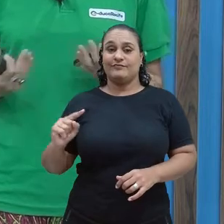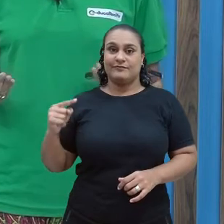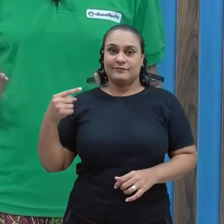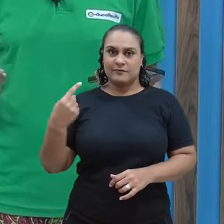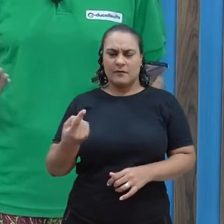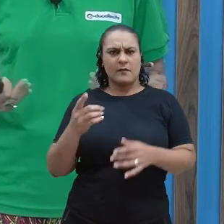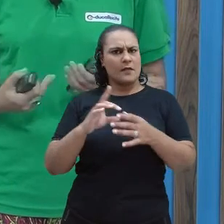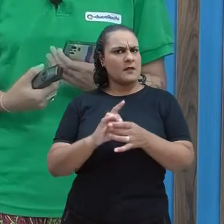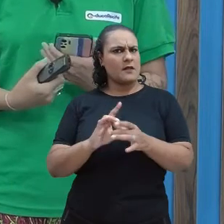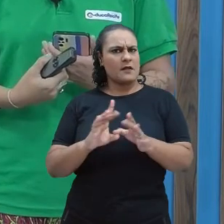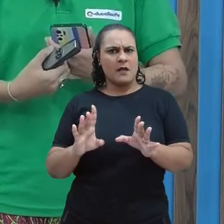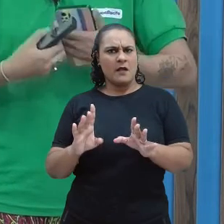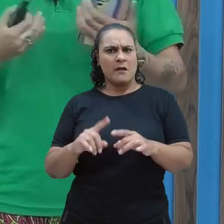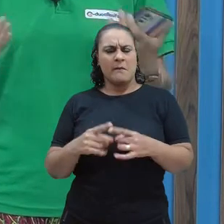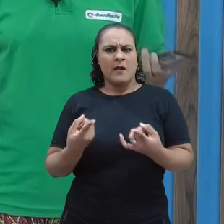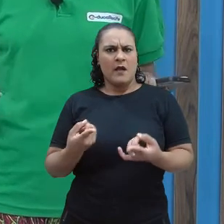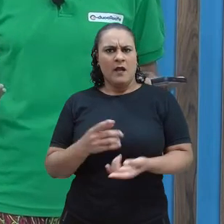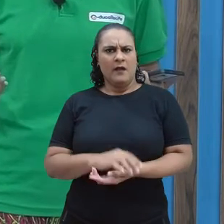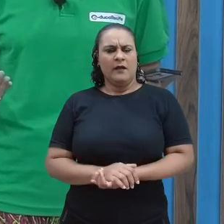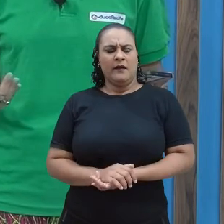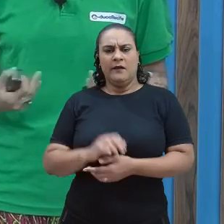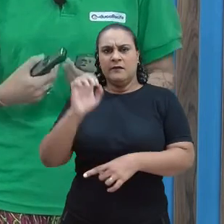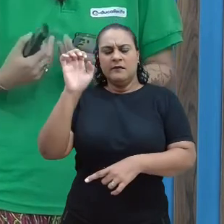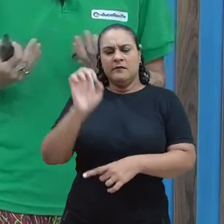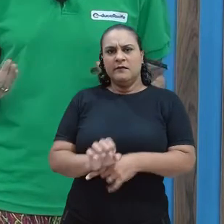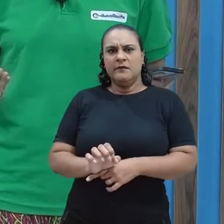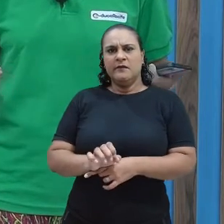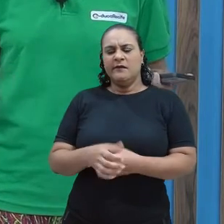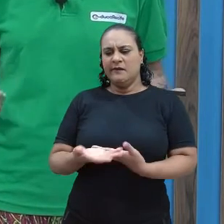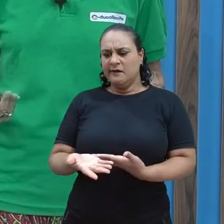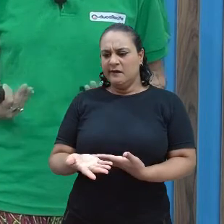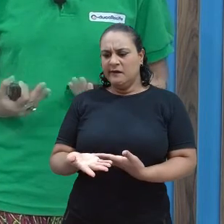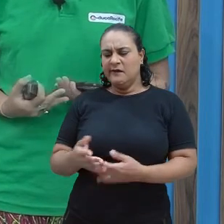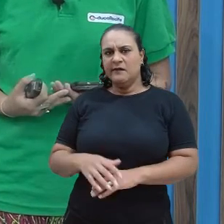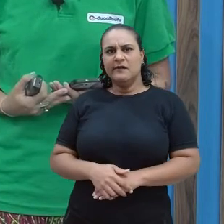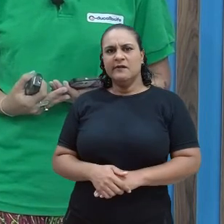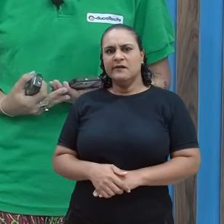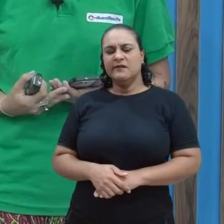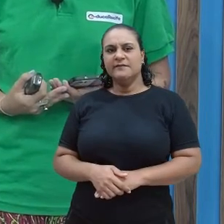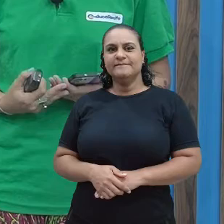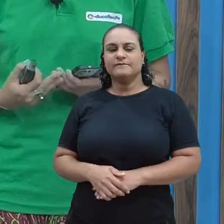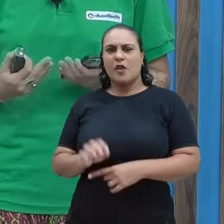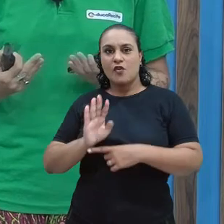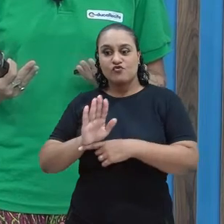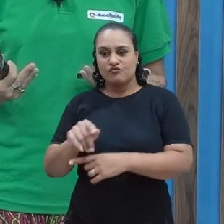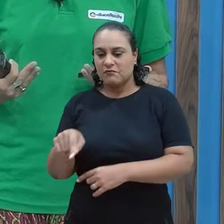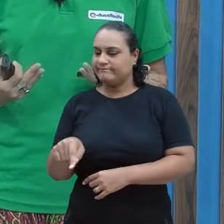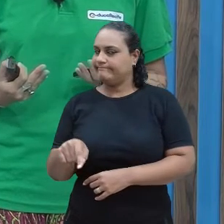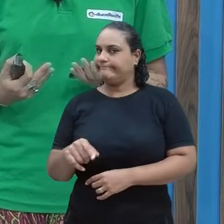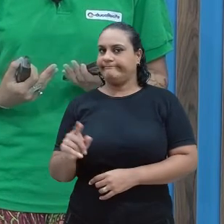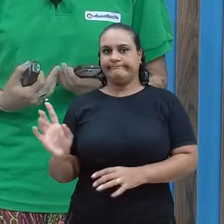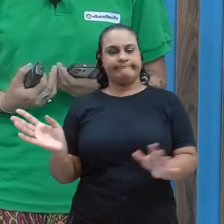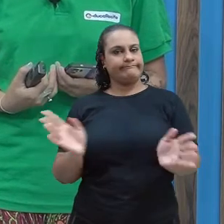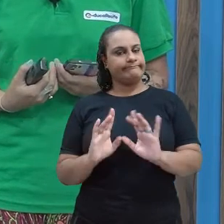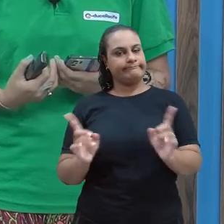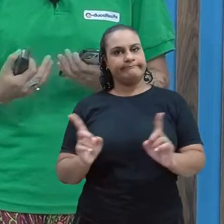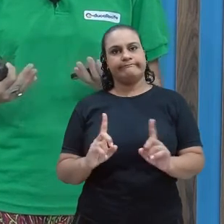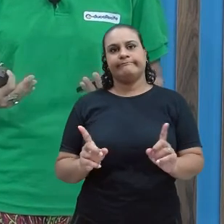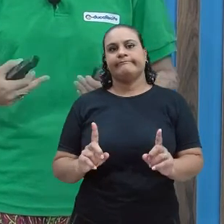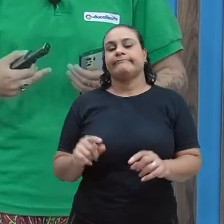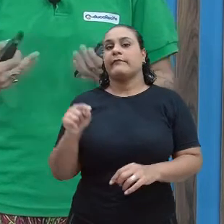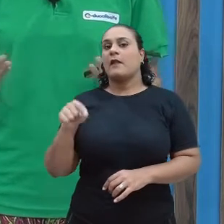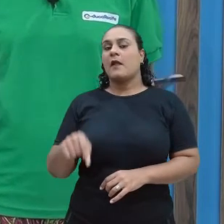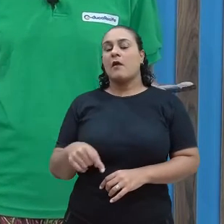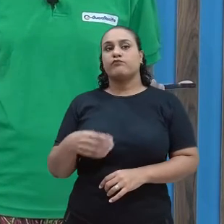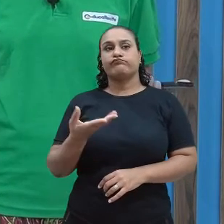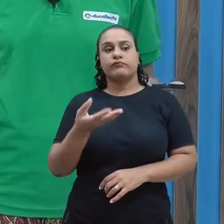serem libertos, mas o Estado, né, não dá condições nenhuma para essas pessoas. Então, eles acabaram, né, ficando